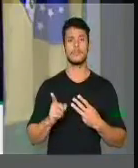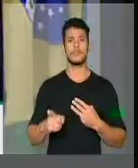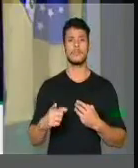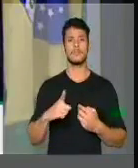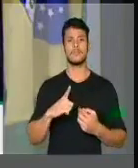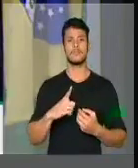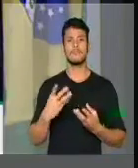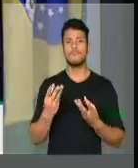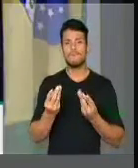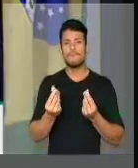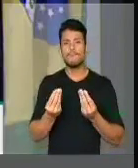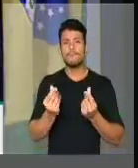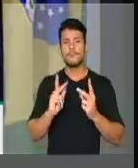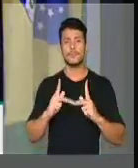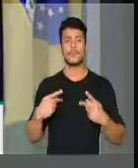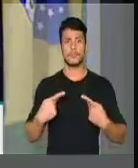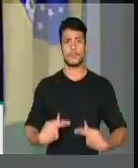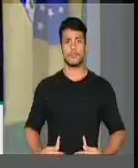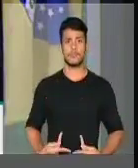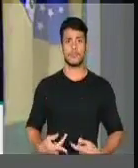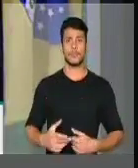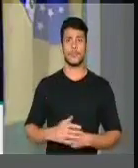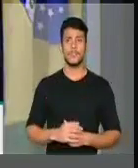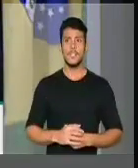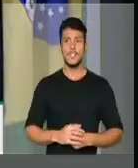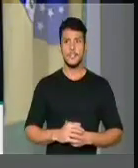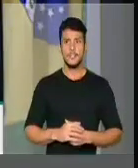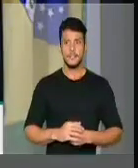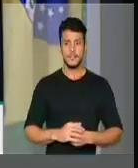humana, escrevendo, senhor presidente,